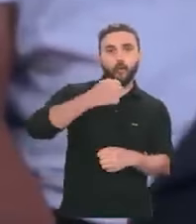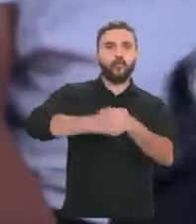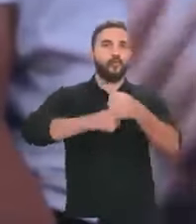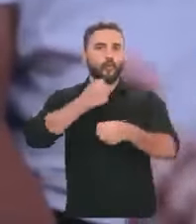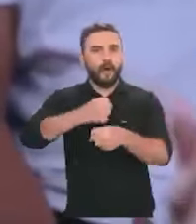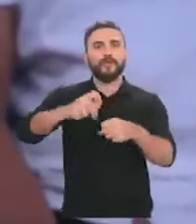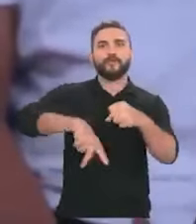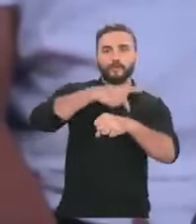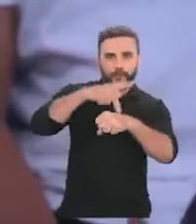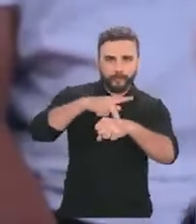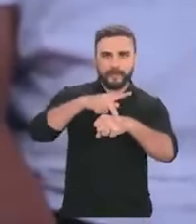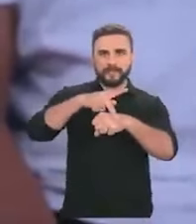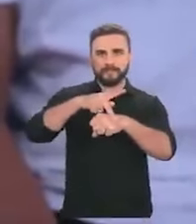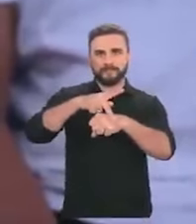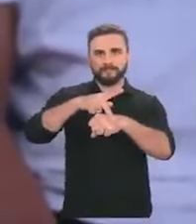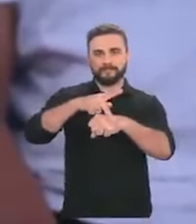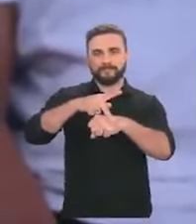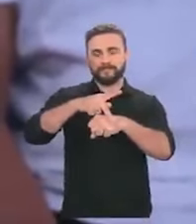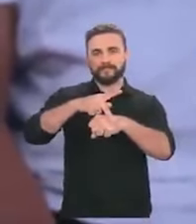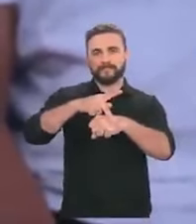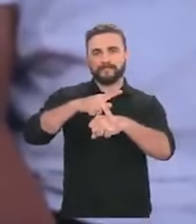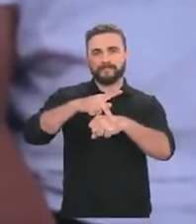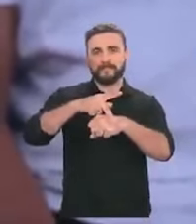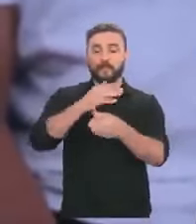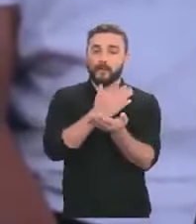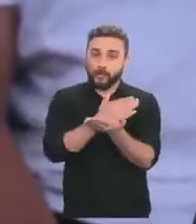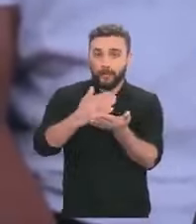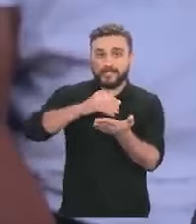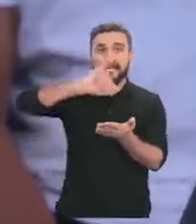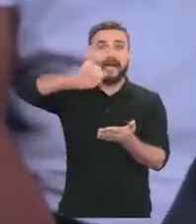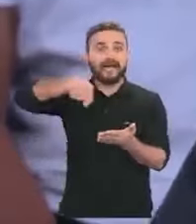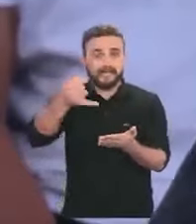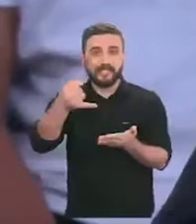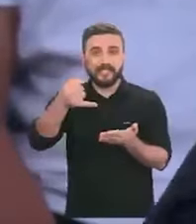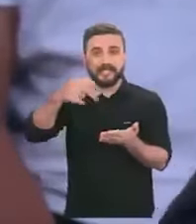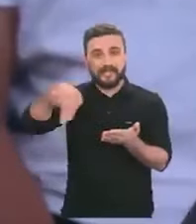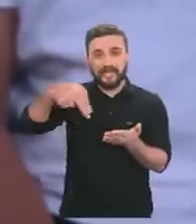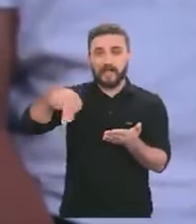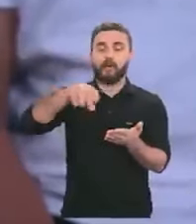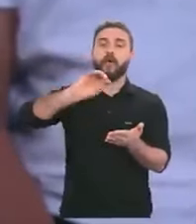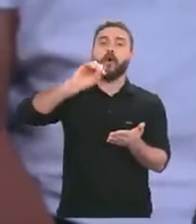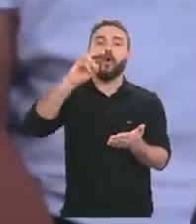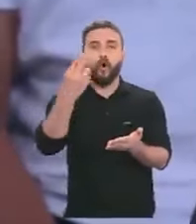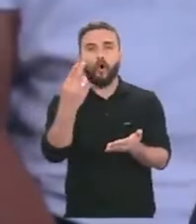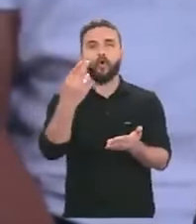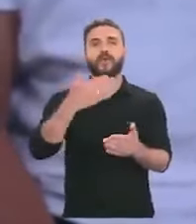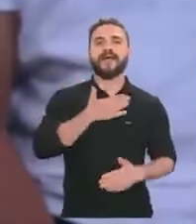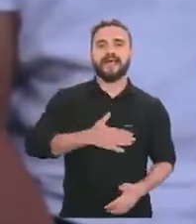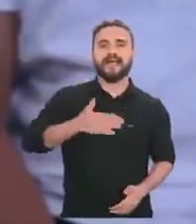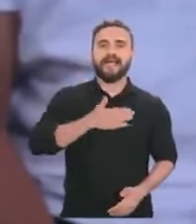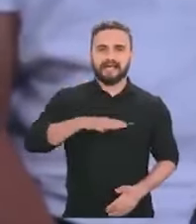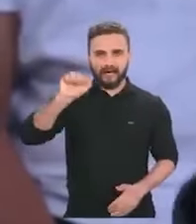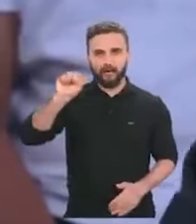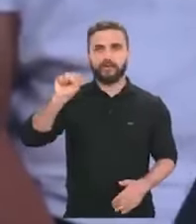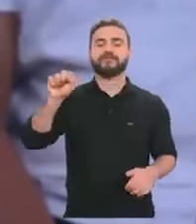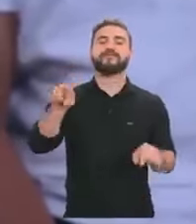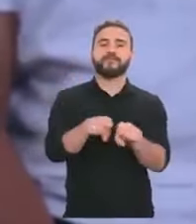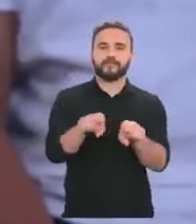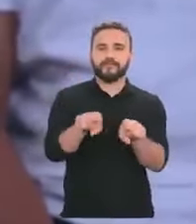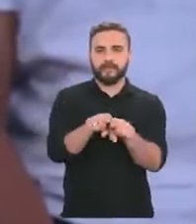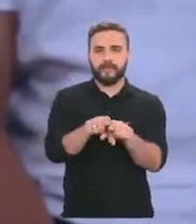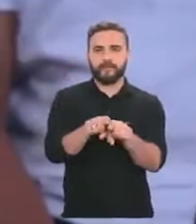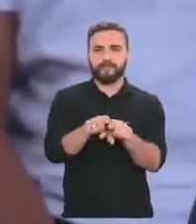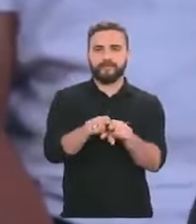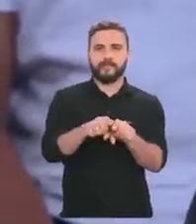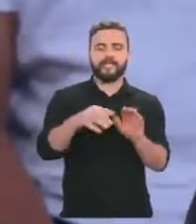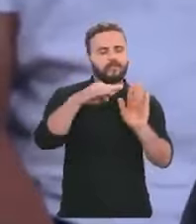aí, uma vez você tendo feito a inscrição, a gente vai iniciar seu processo seletivo. Tem vários formulários